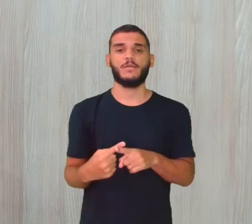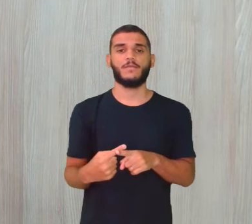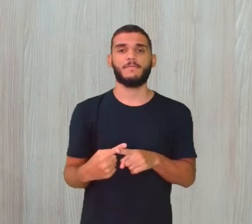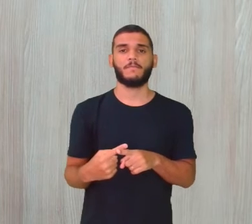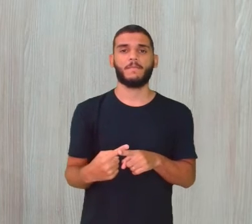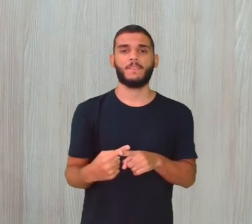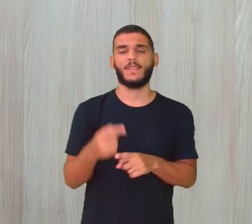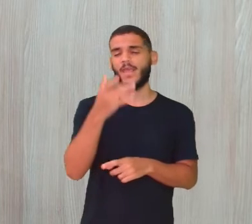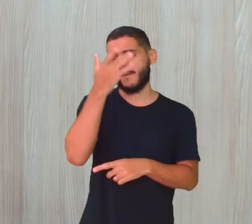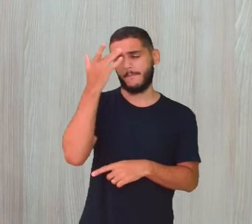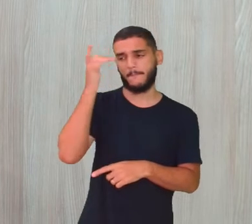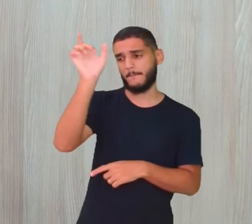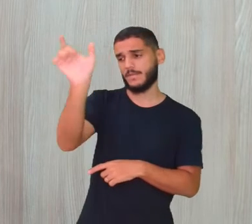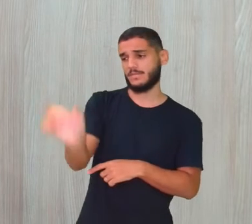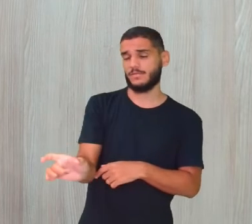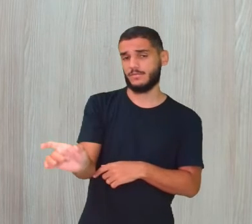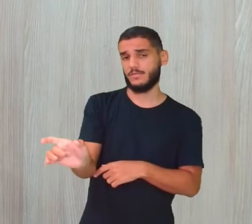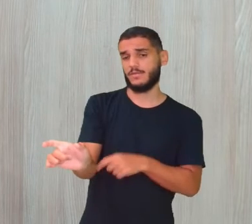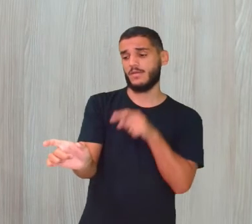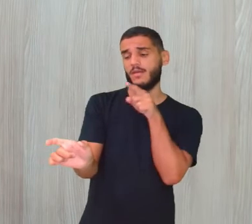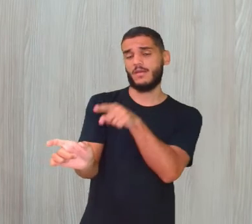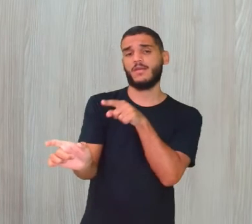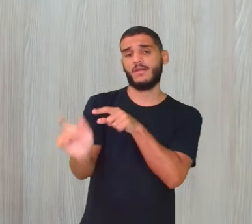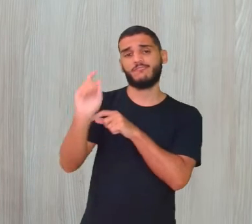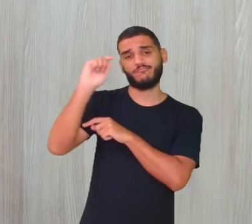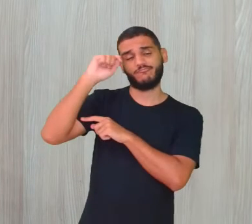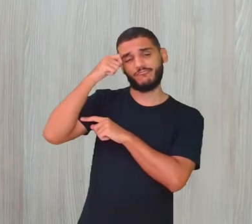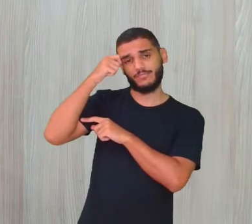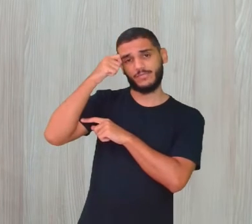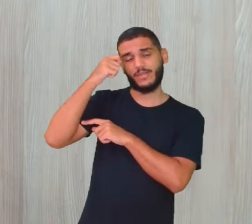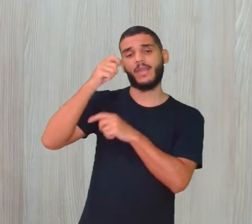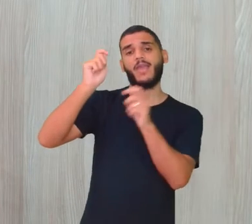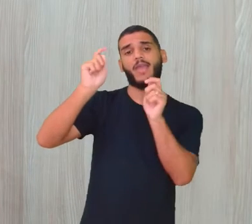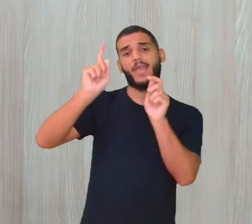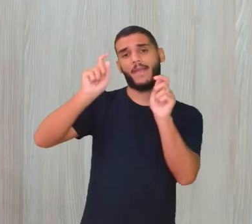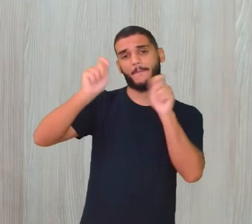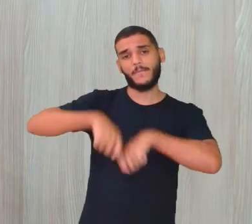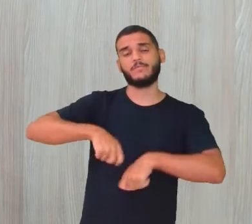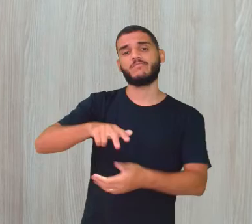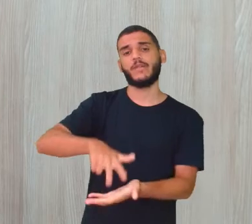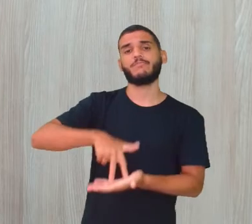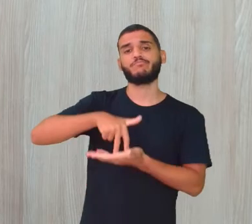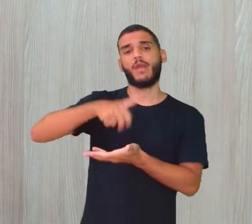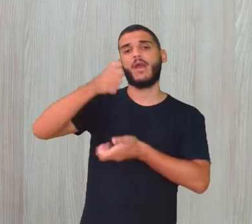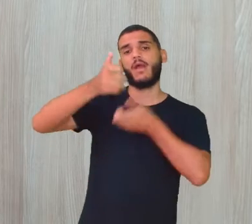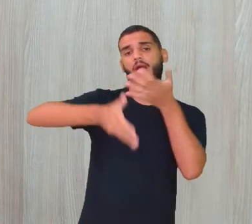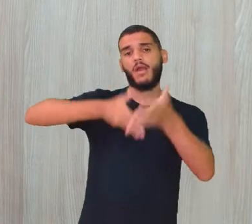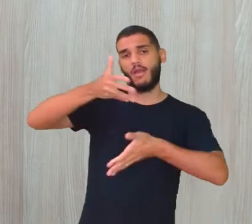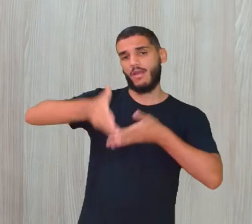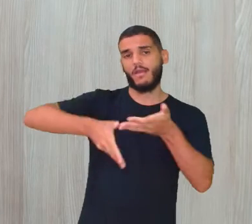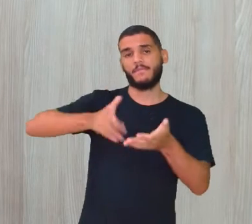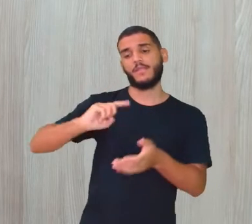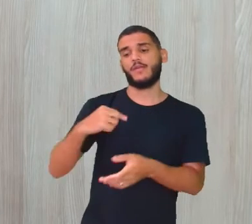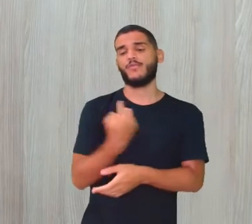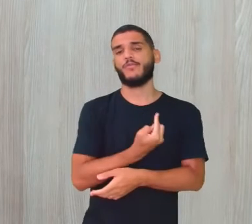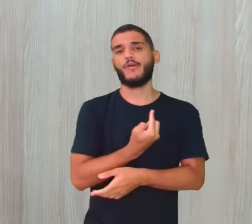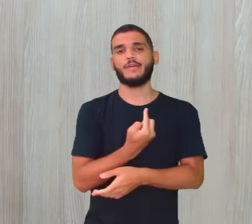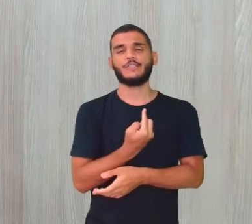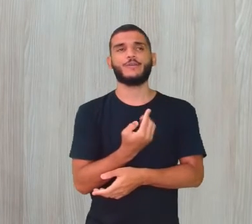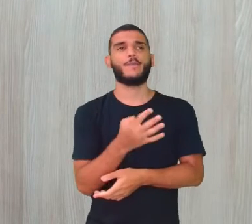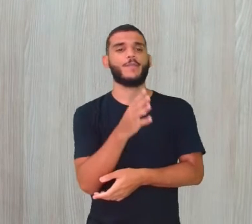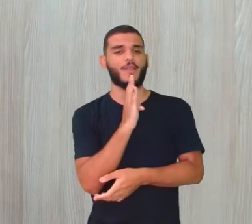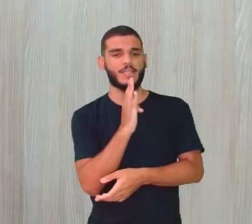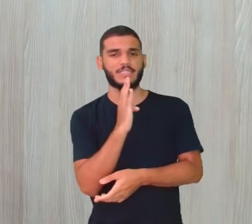pessoa negra, né, que pode ter o lugar de fala. A gente chega junto do movimento, a gente chega junto